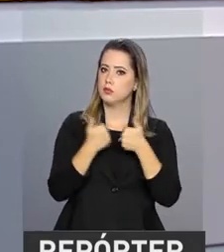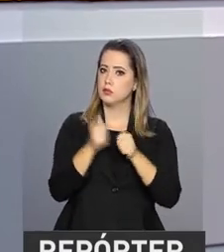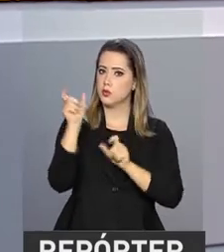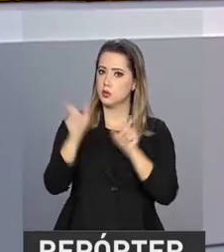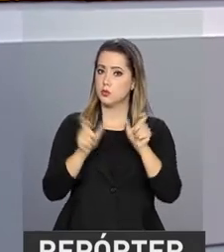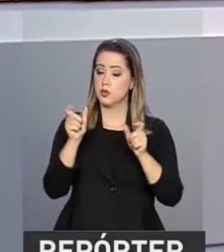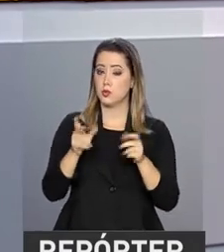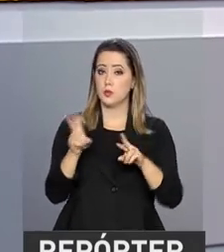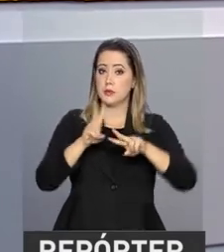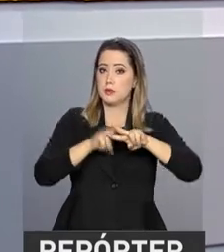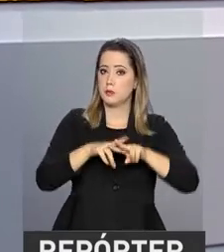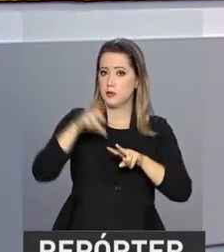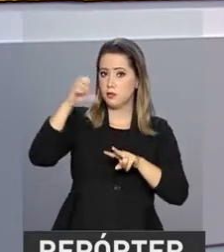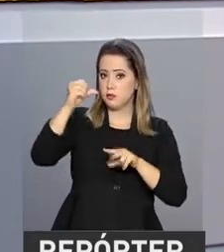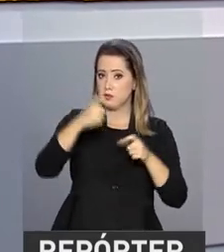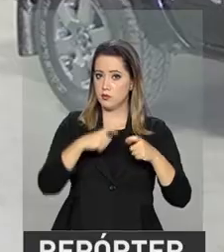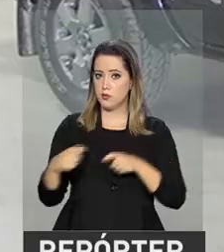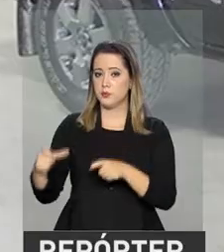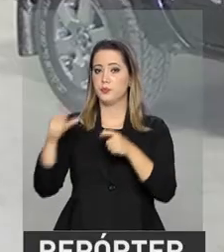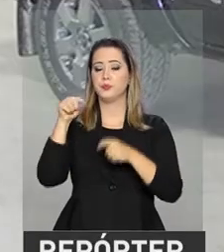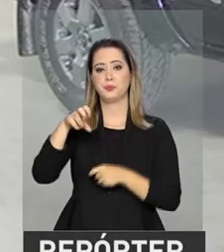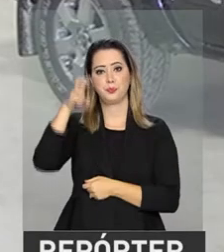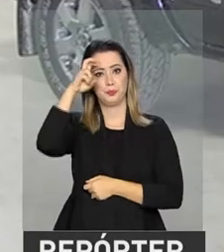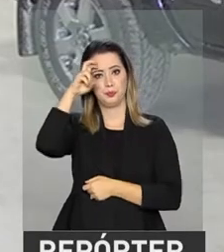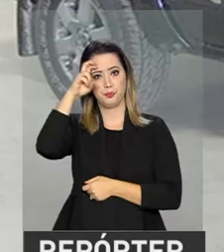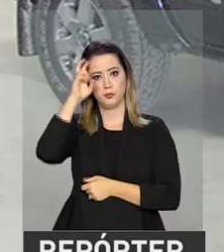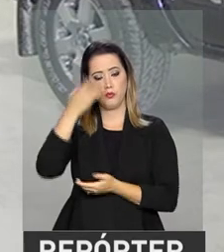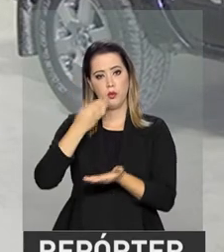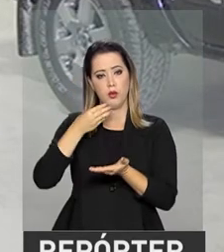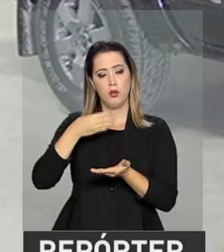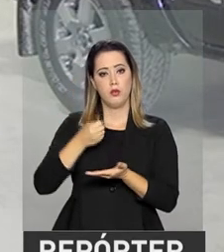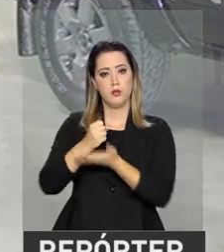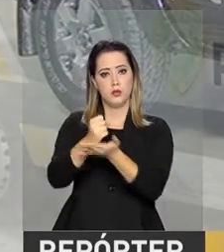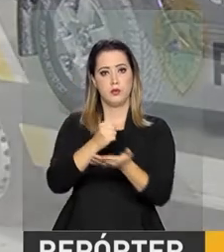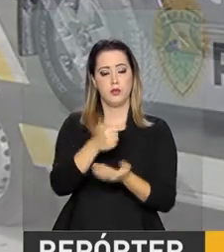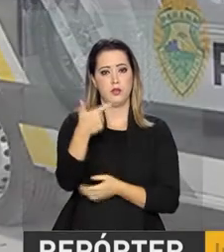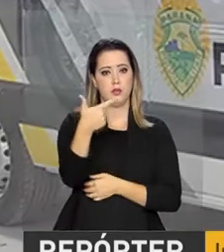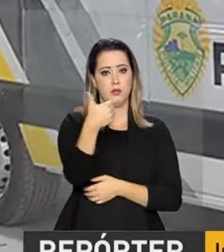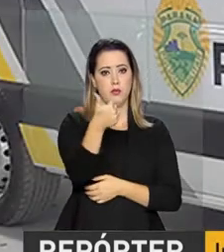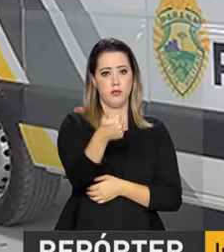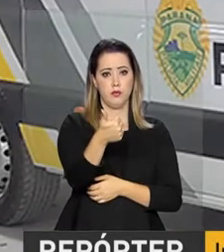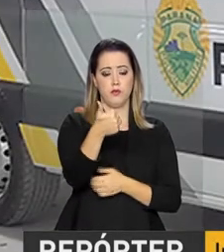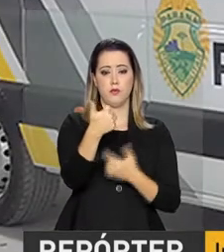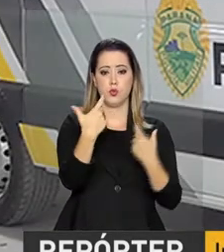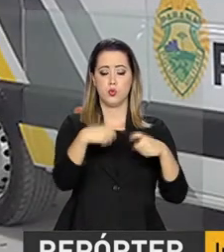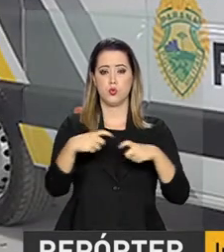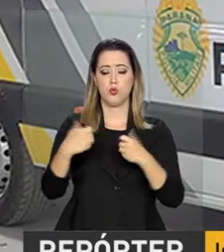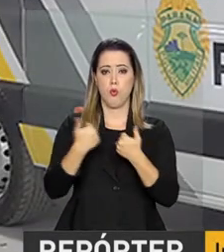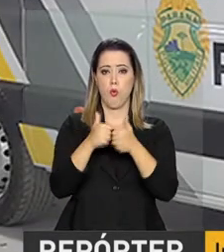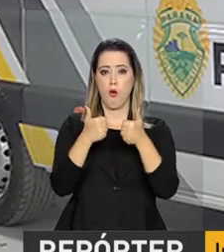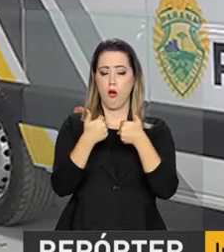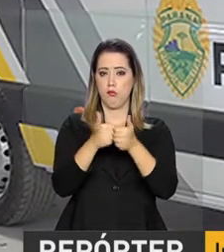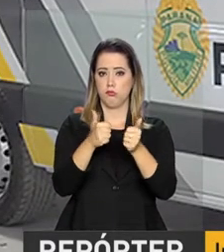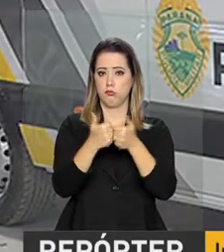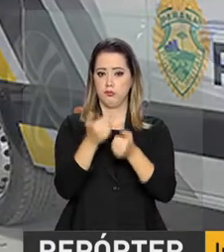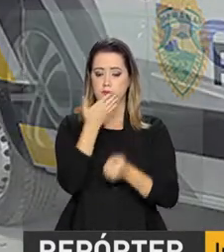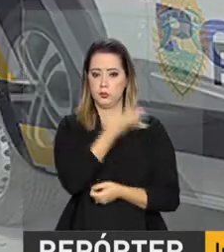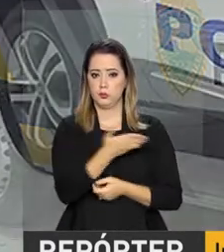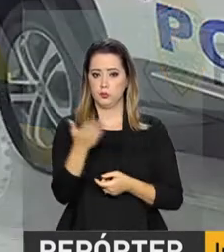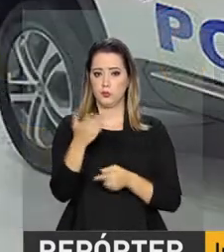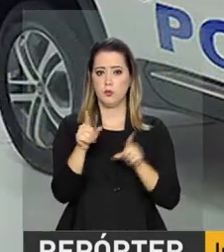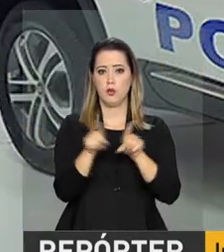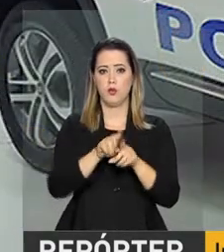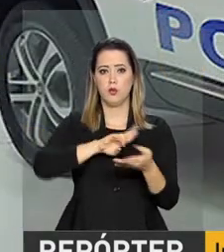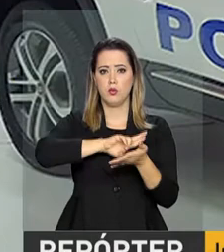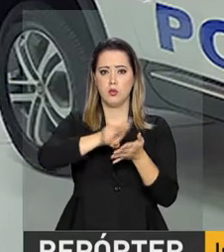em nove estados nesta quinta feira foram entregues 21 veículos cela para os governos do acre alagoas amapá